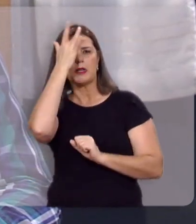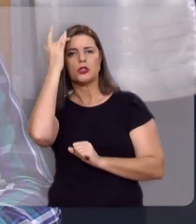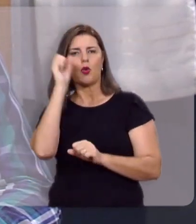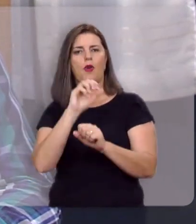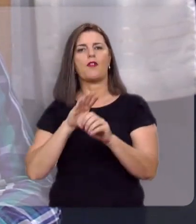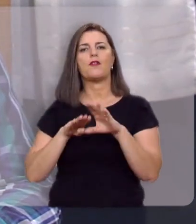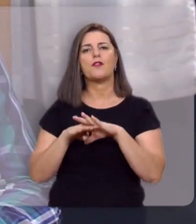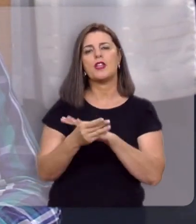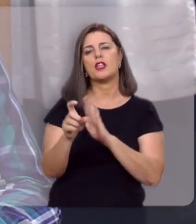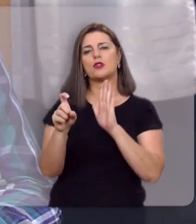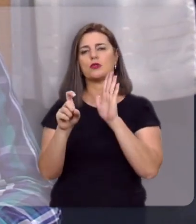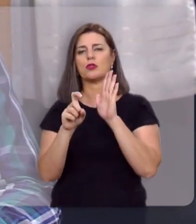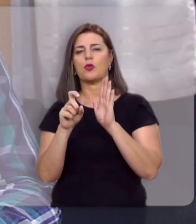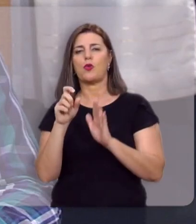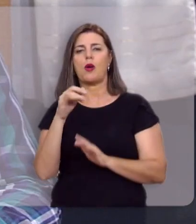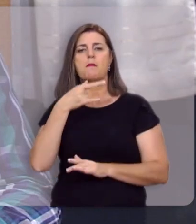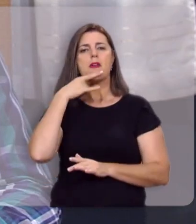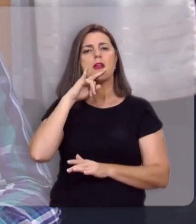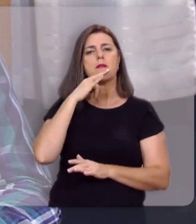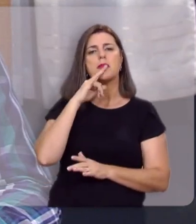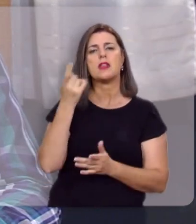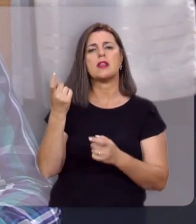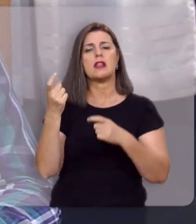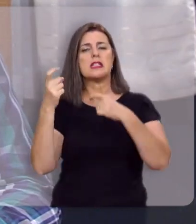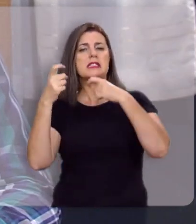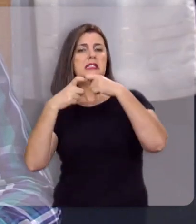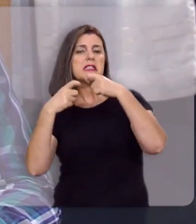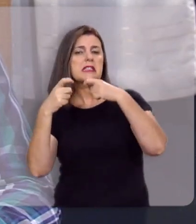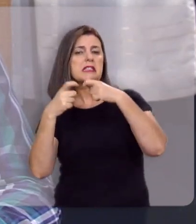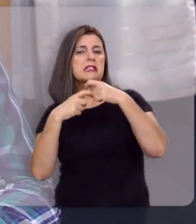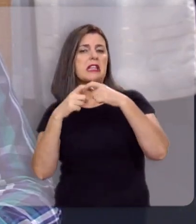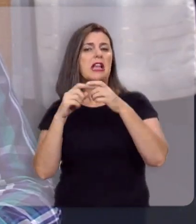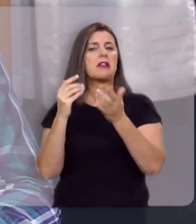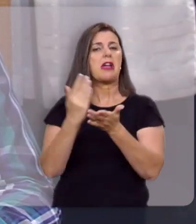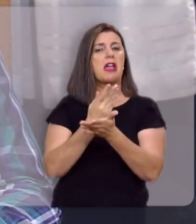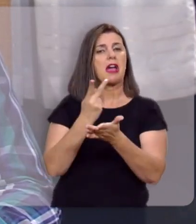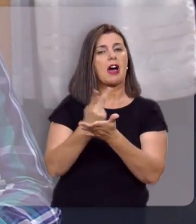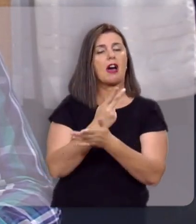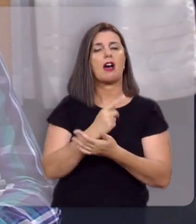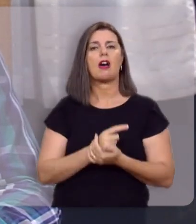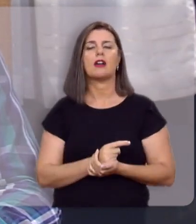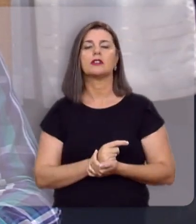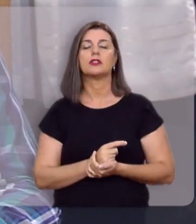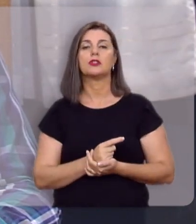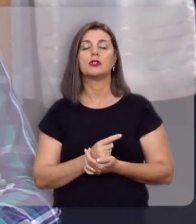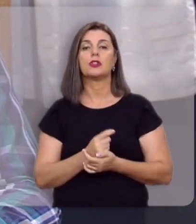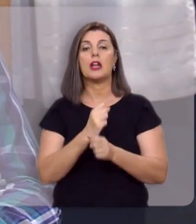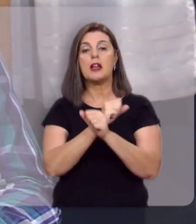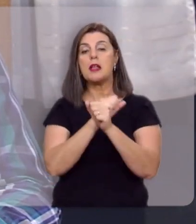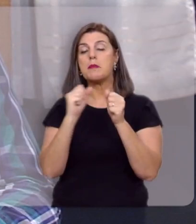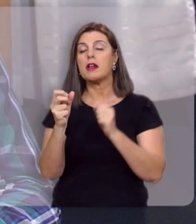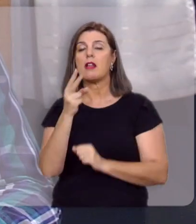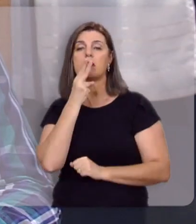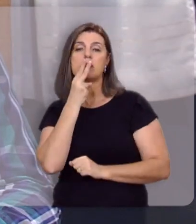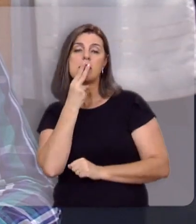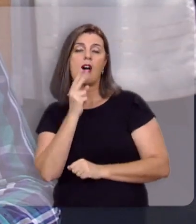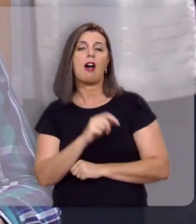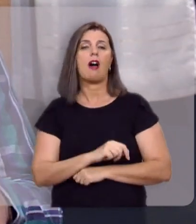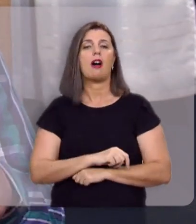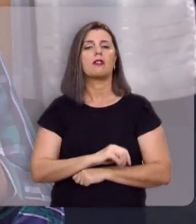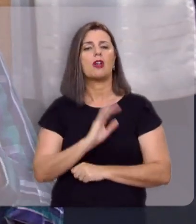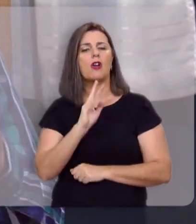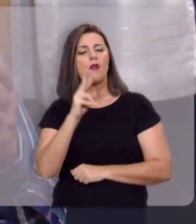de vício de álcool, de uma sexualidade deturpada, de